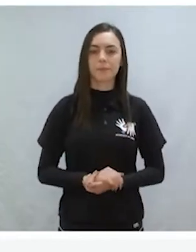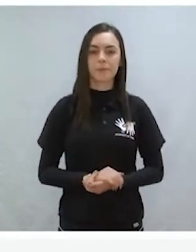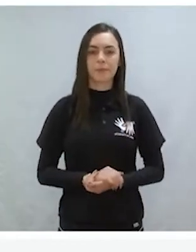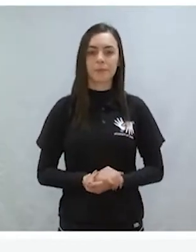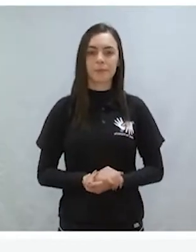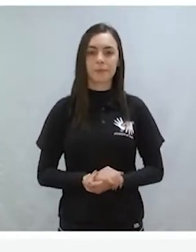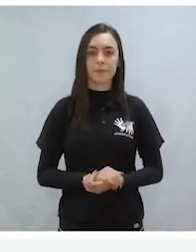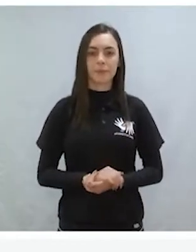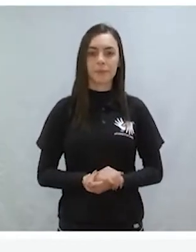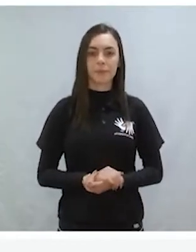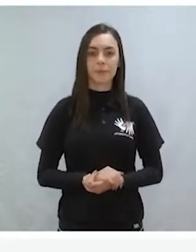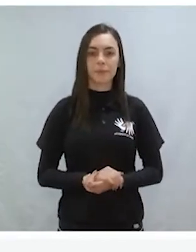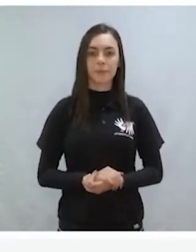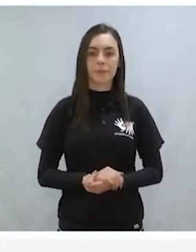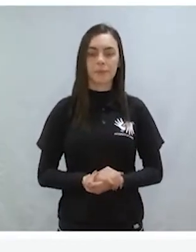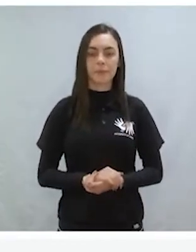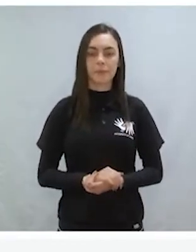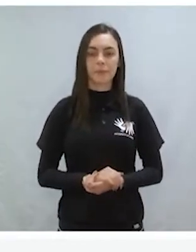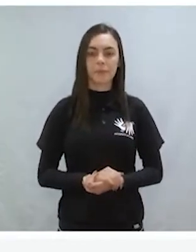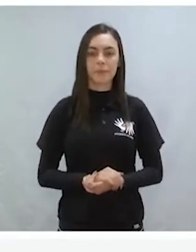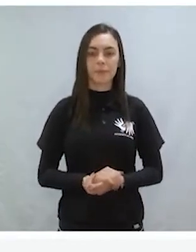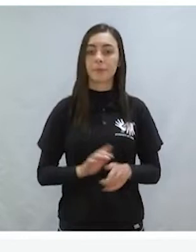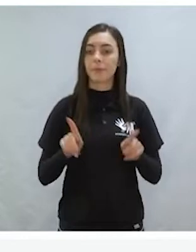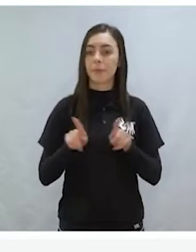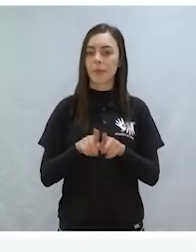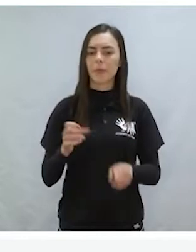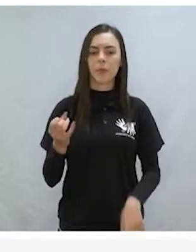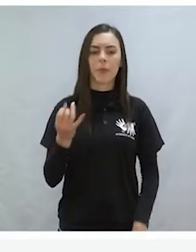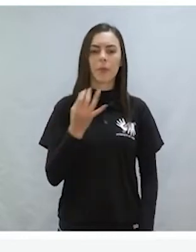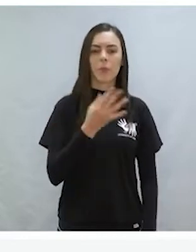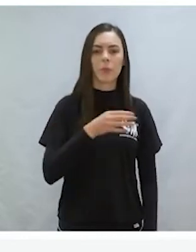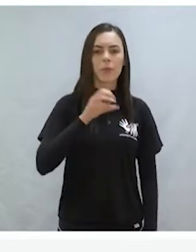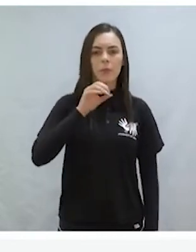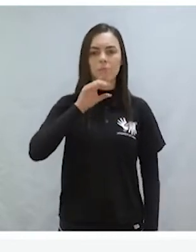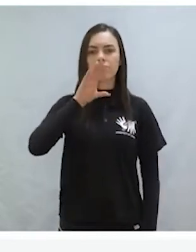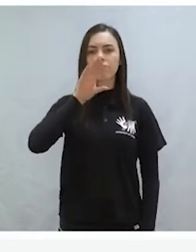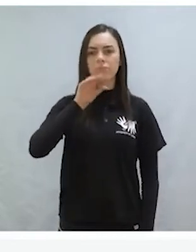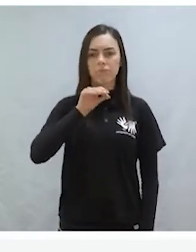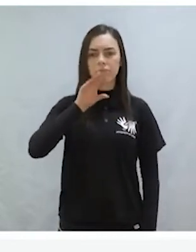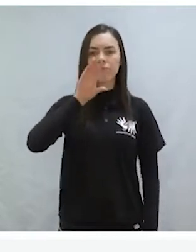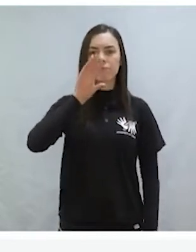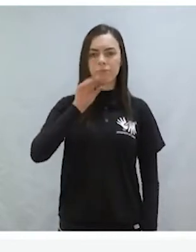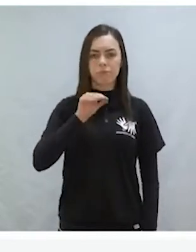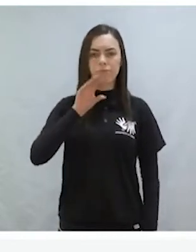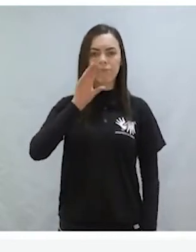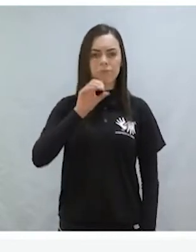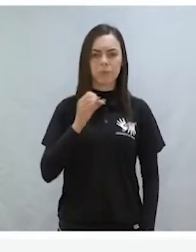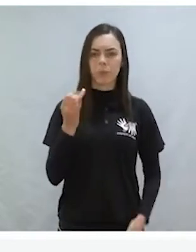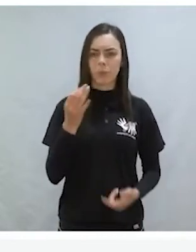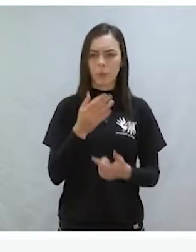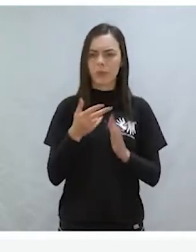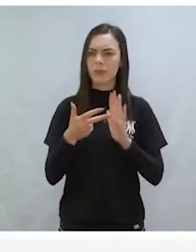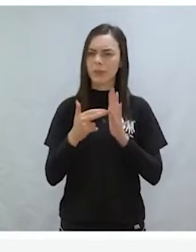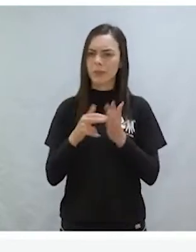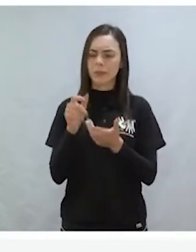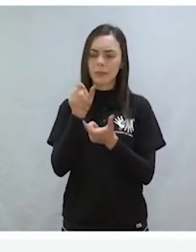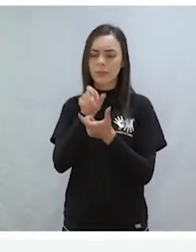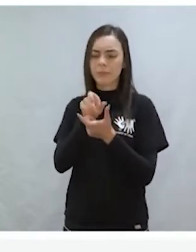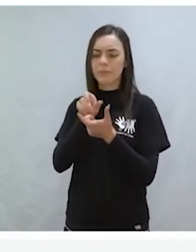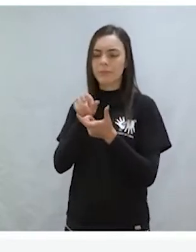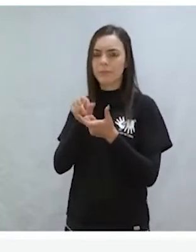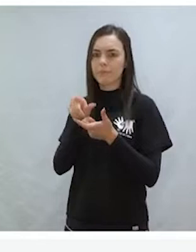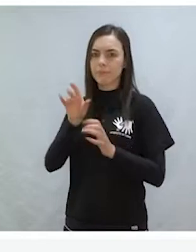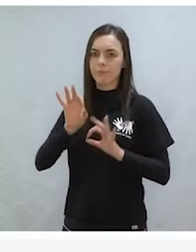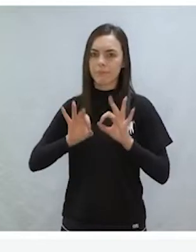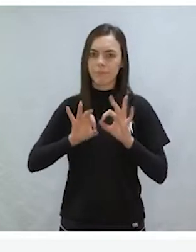bem. Aí nós temos as vezes que nós abrimos a boca para falar a palavra boneca, que é a